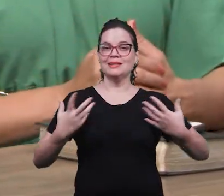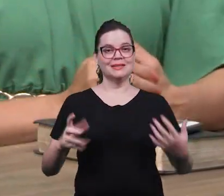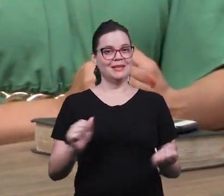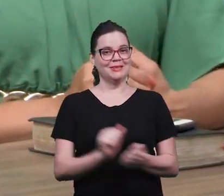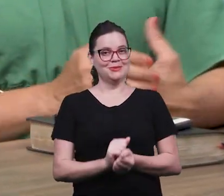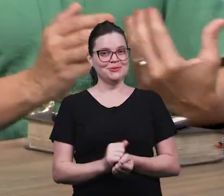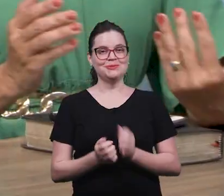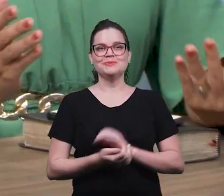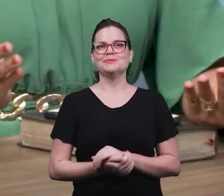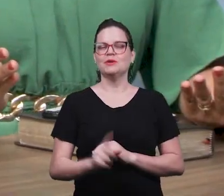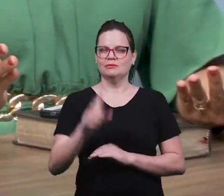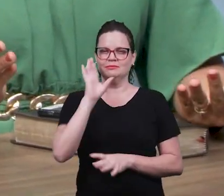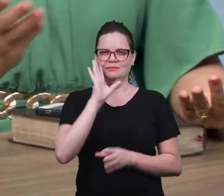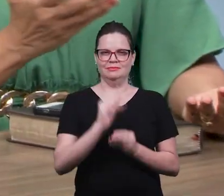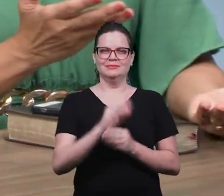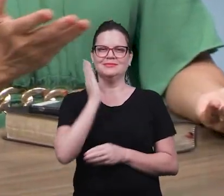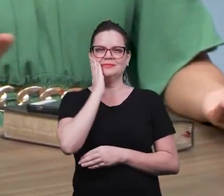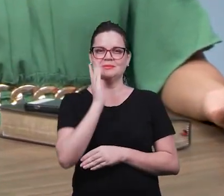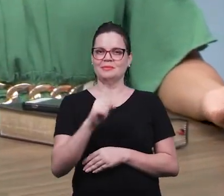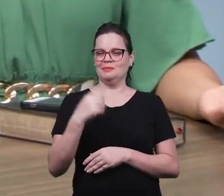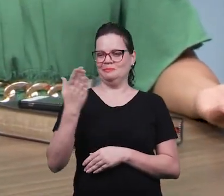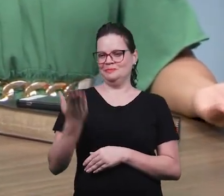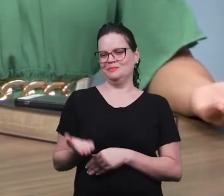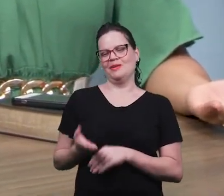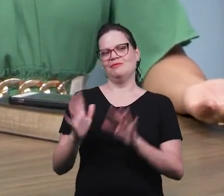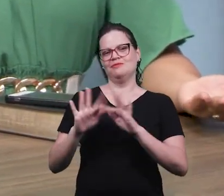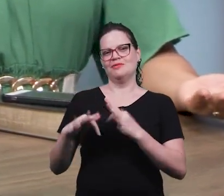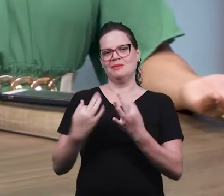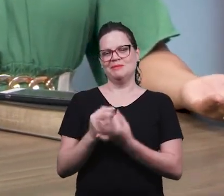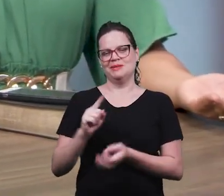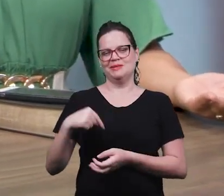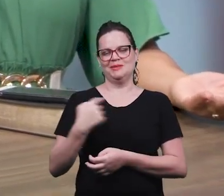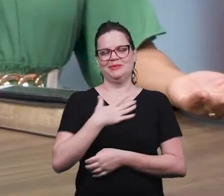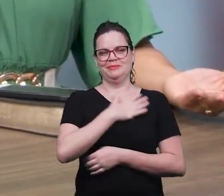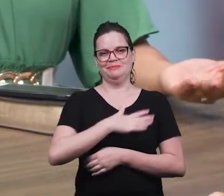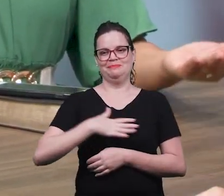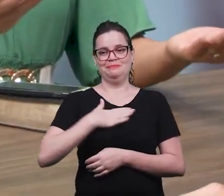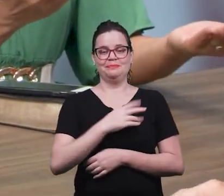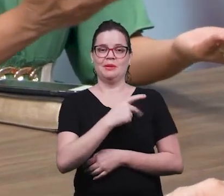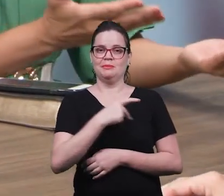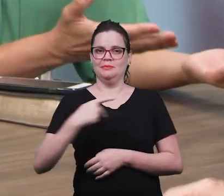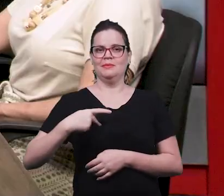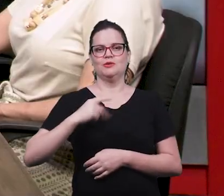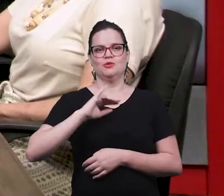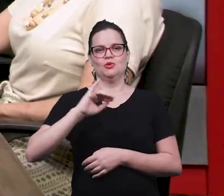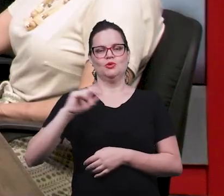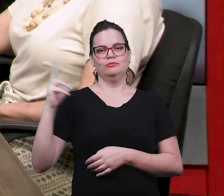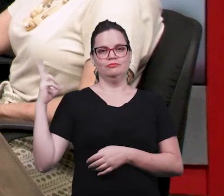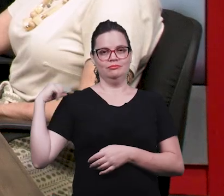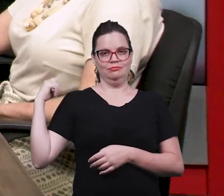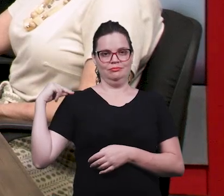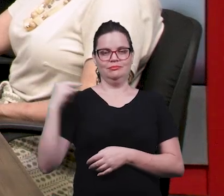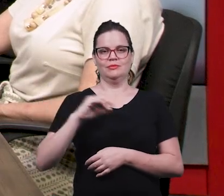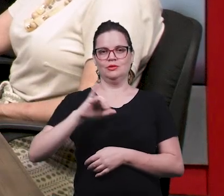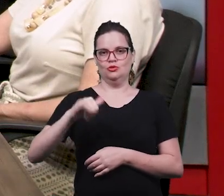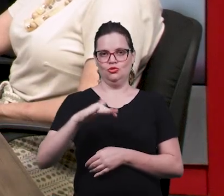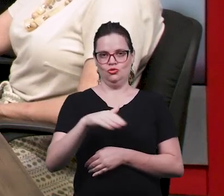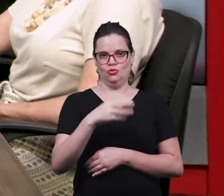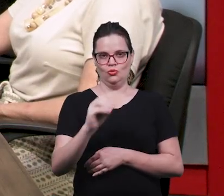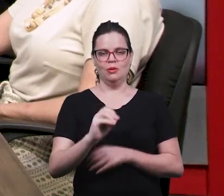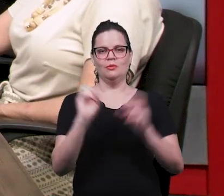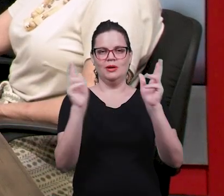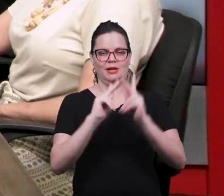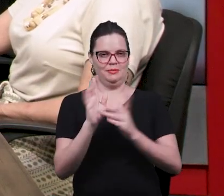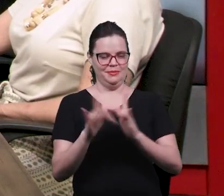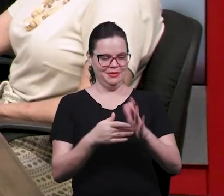estarmos juntos. Os irmãos já sabem, nós estamos recebendo aqui uma família muito querida. Pastor João Cidade, a paz do Senhor,